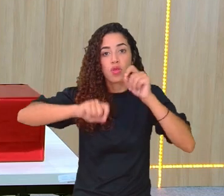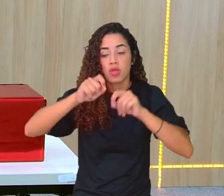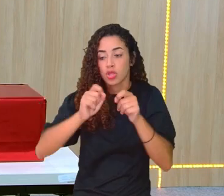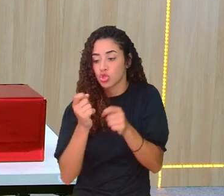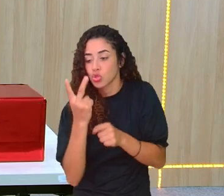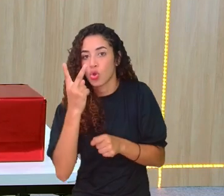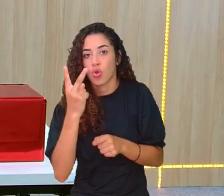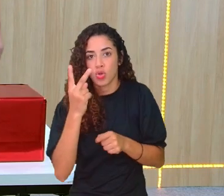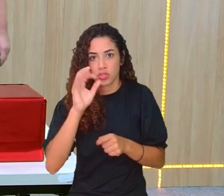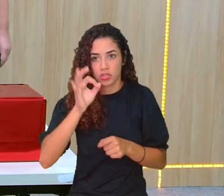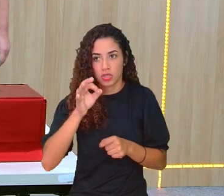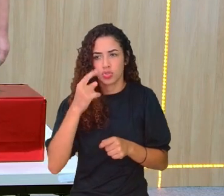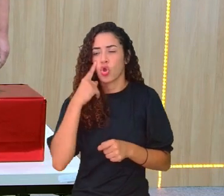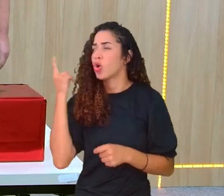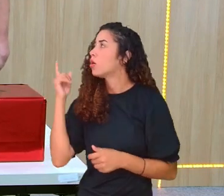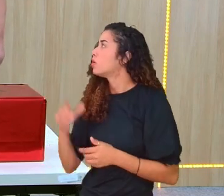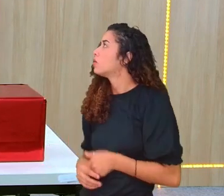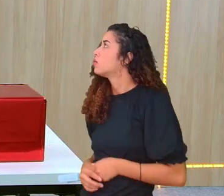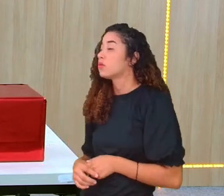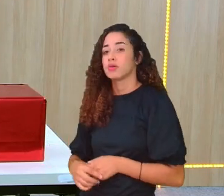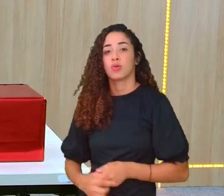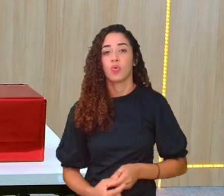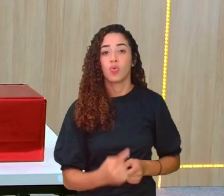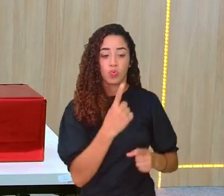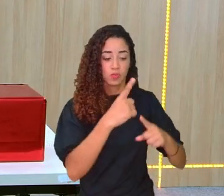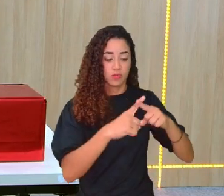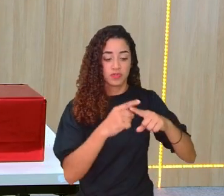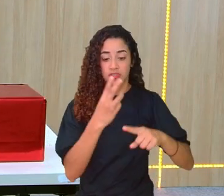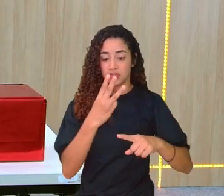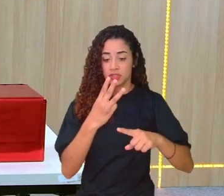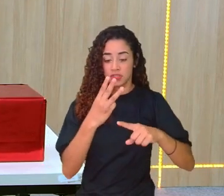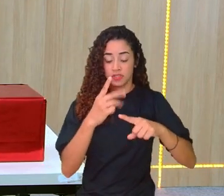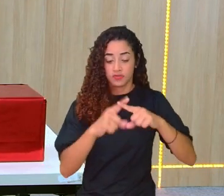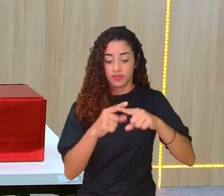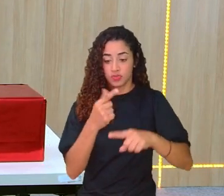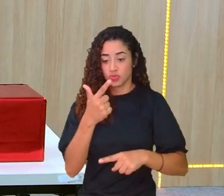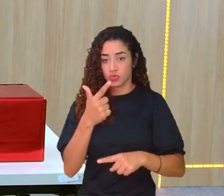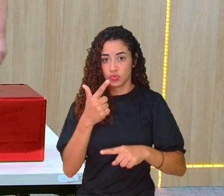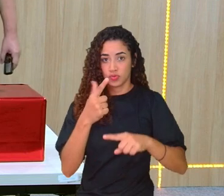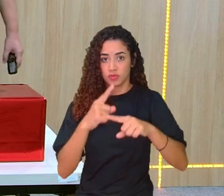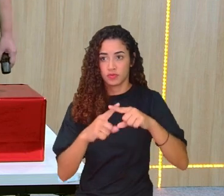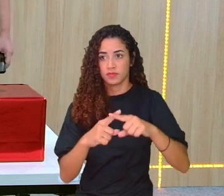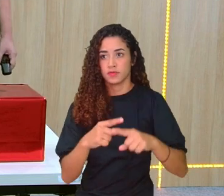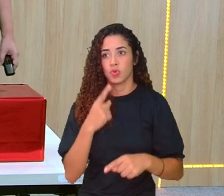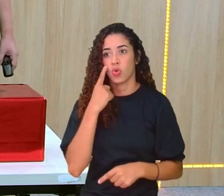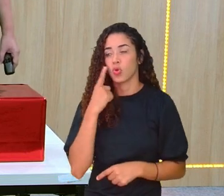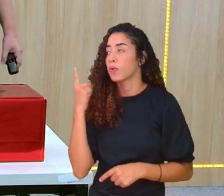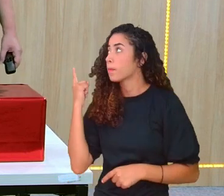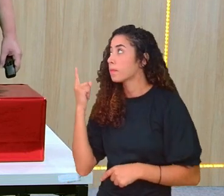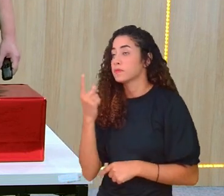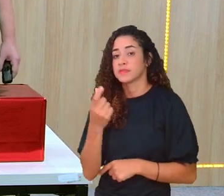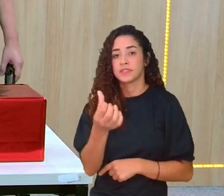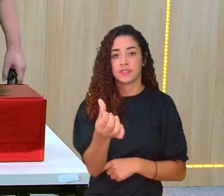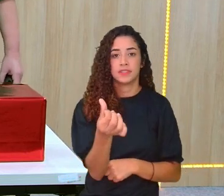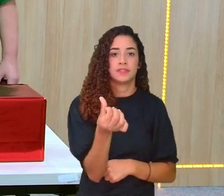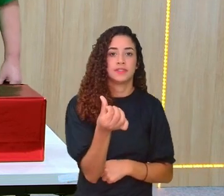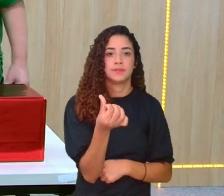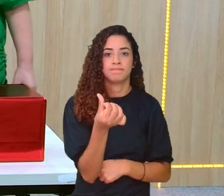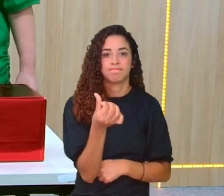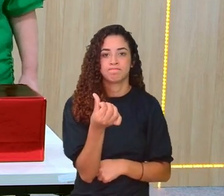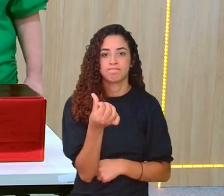3 vezes 2. 1 vezes 3, 3 vezes 2, 2. E aí deu